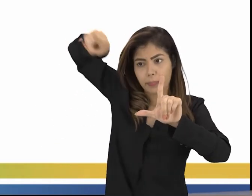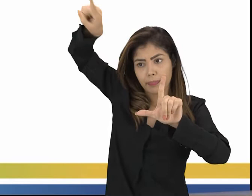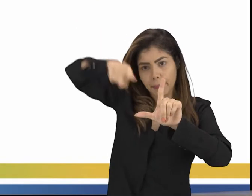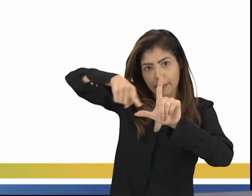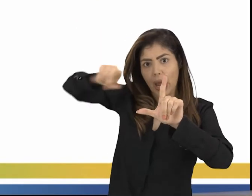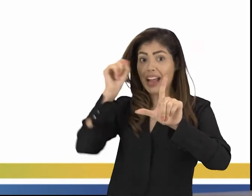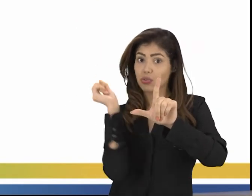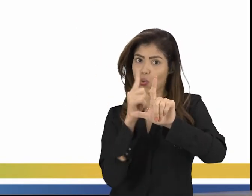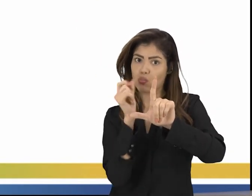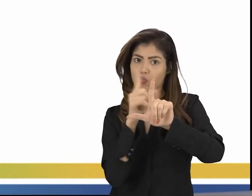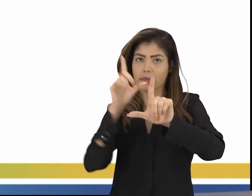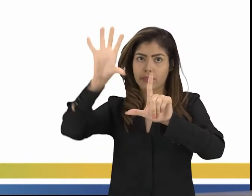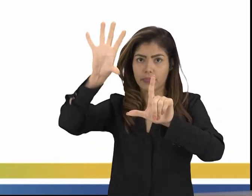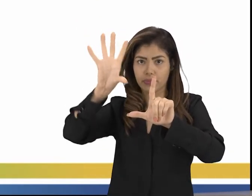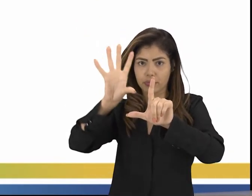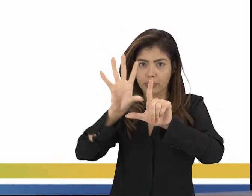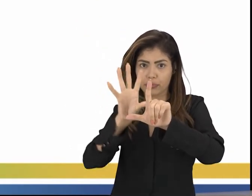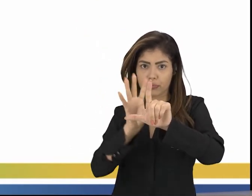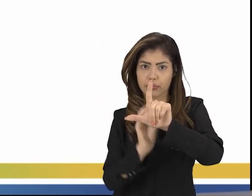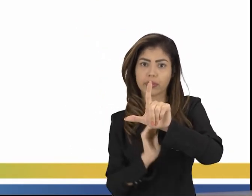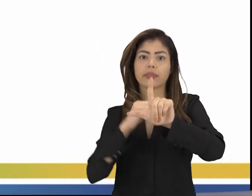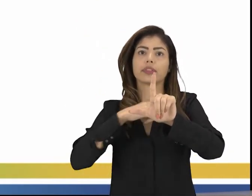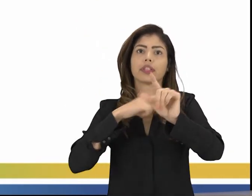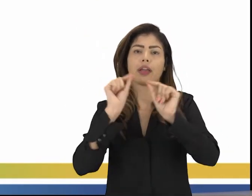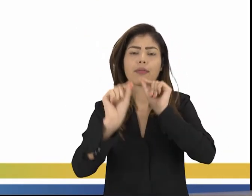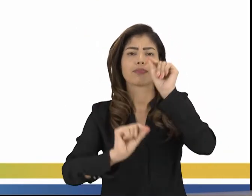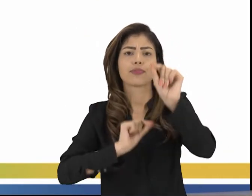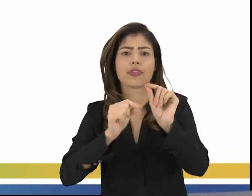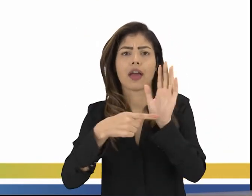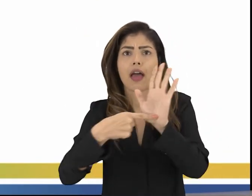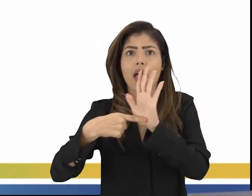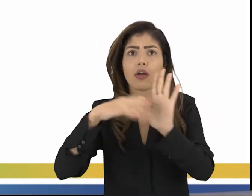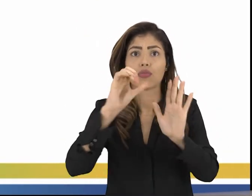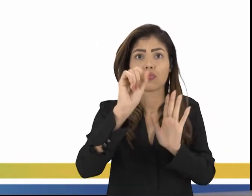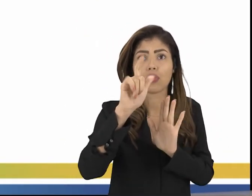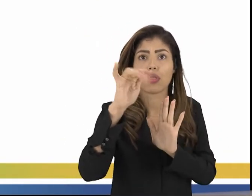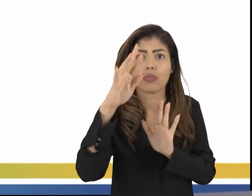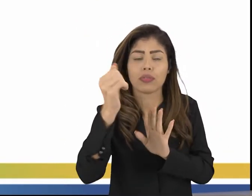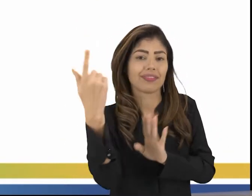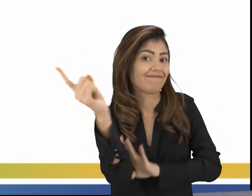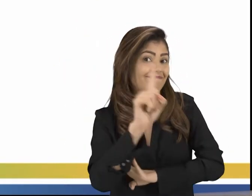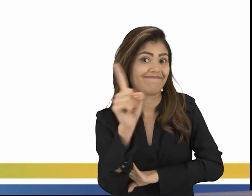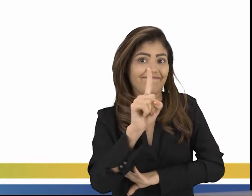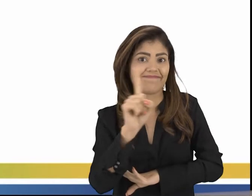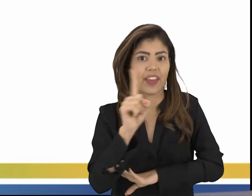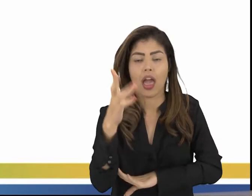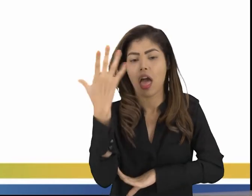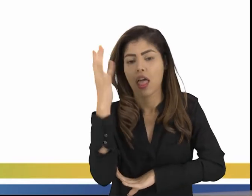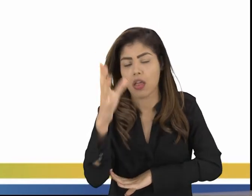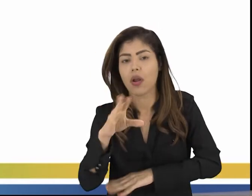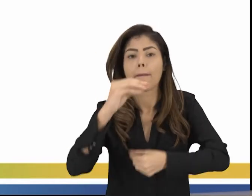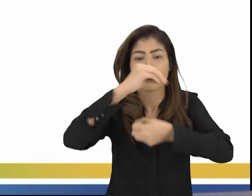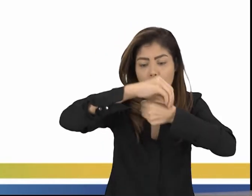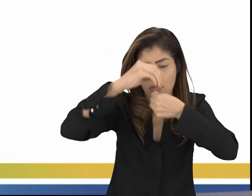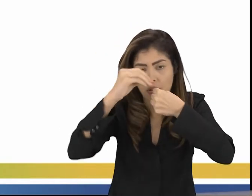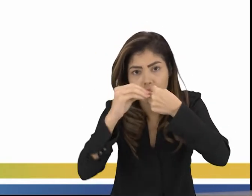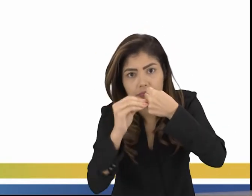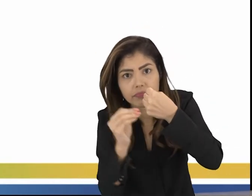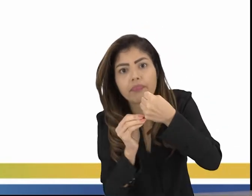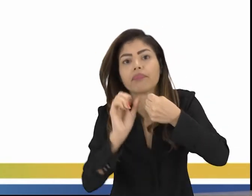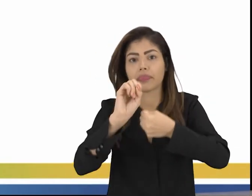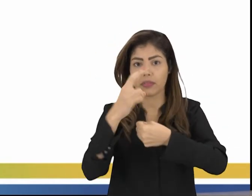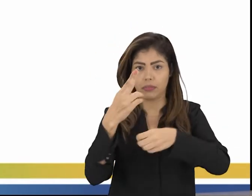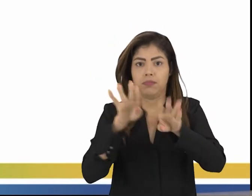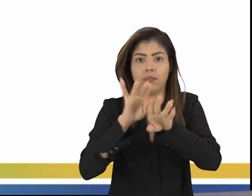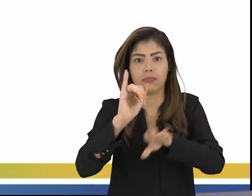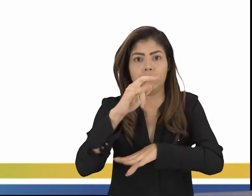dessa temperatura de congelamento pela presença do soluto não volátil, seja ele de natureza molecular, seja ele de